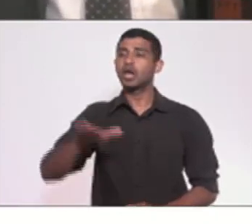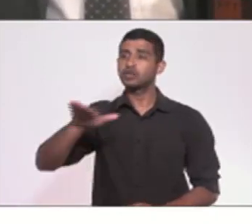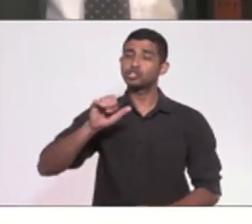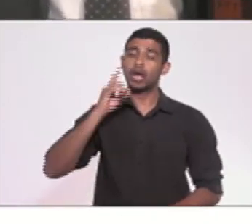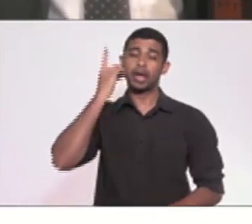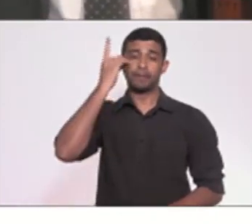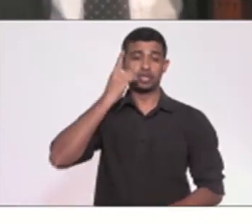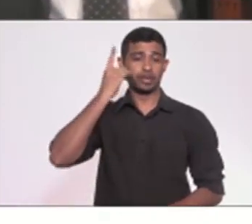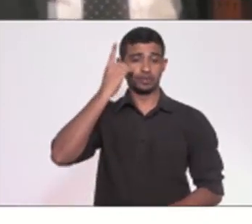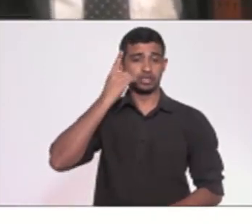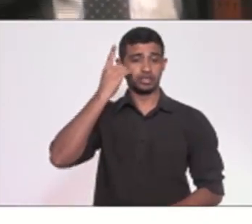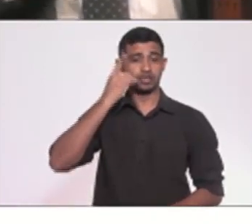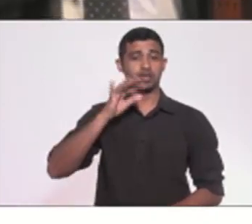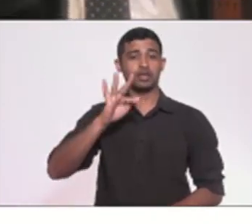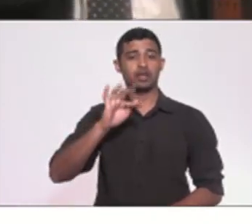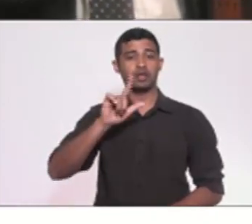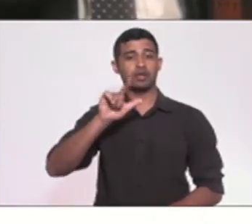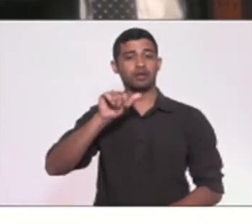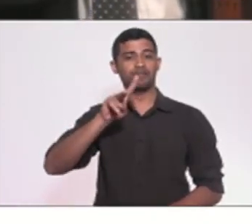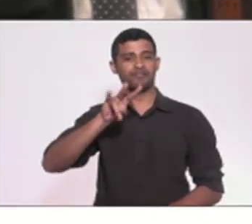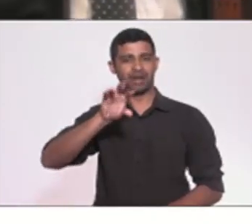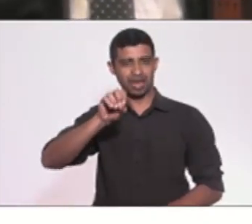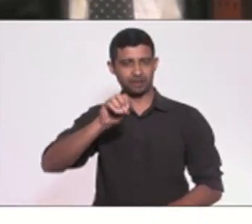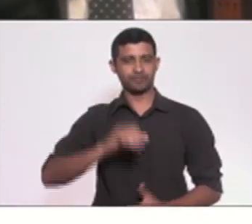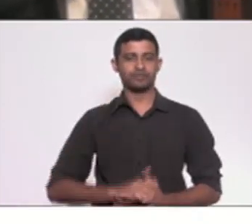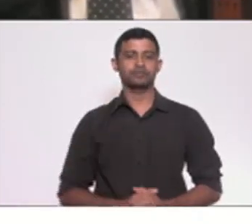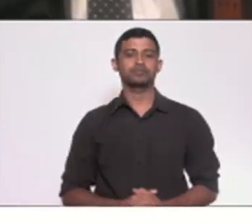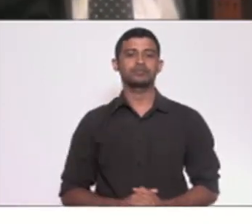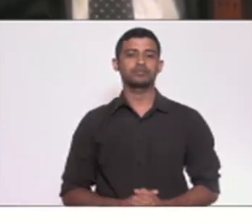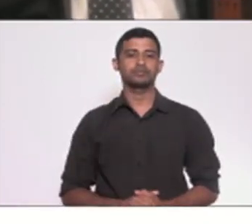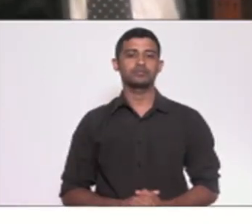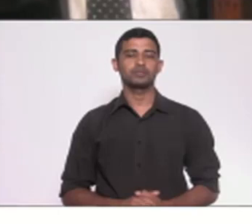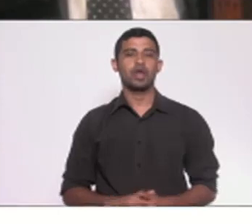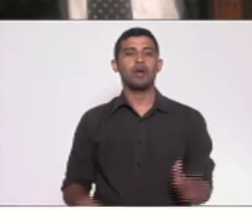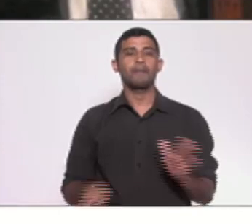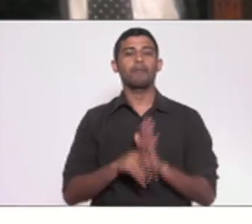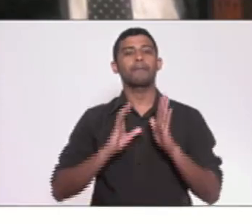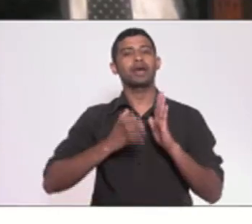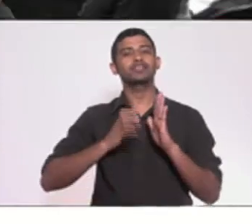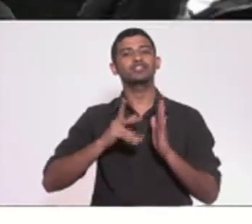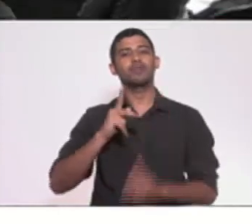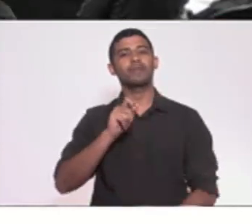deputado Flávio Serafim, pelo PSOL.